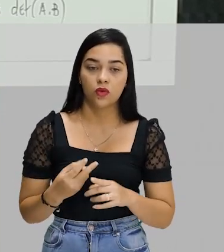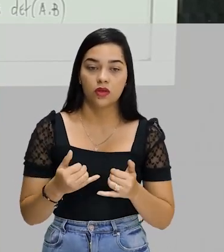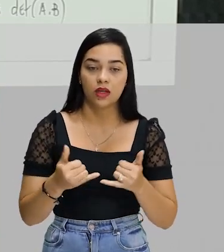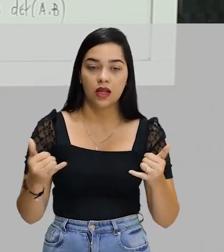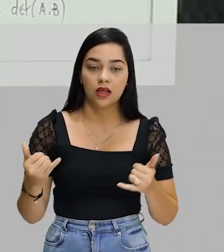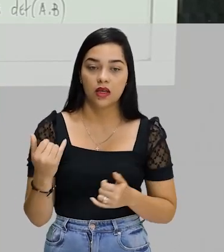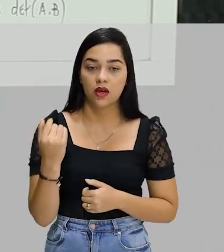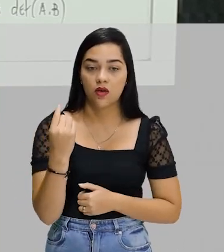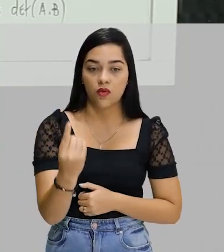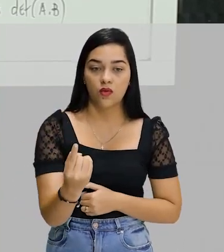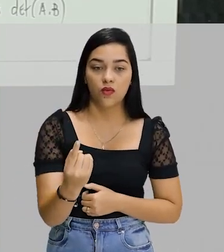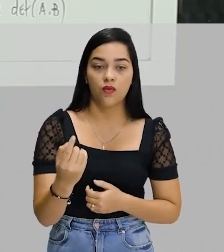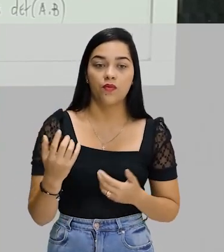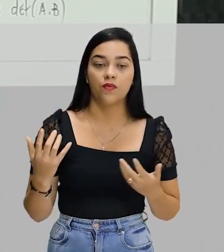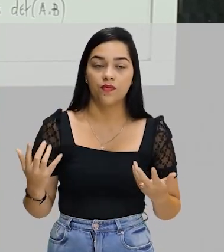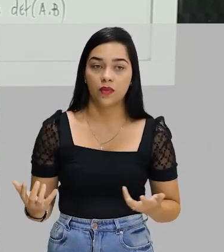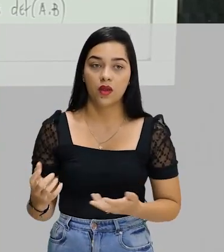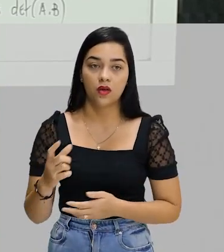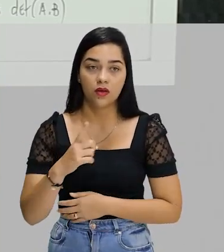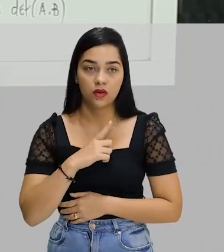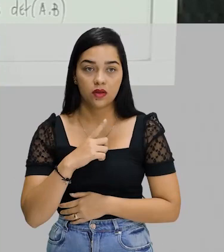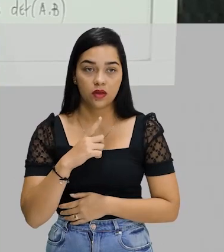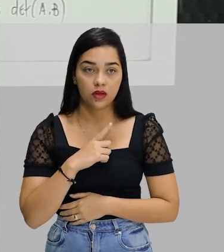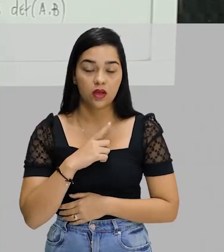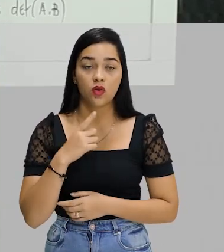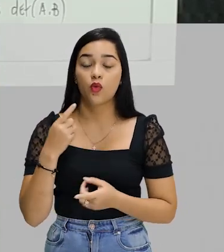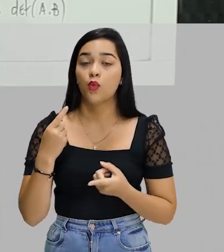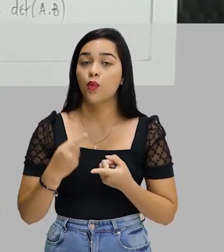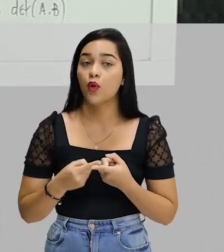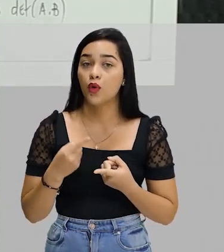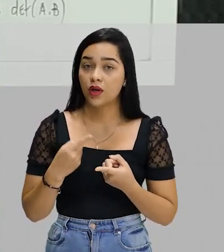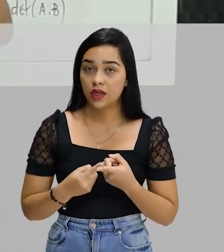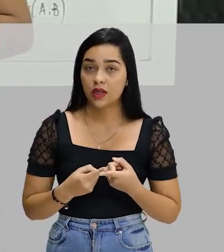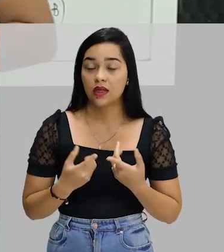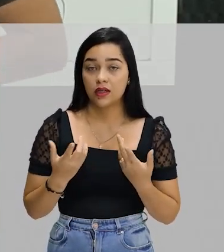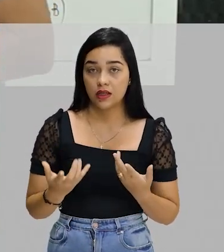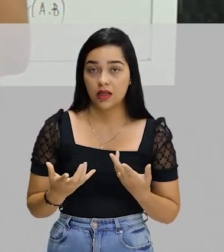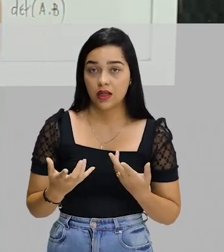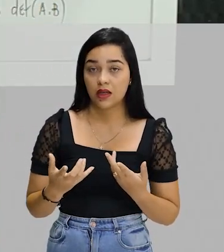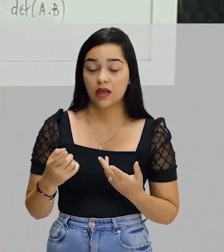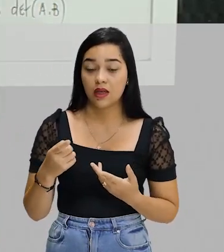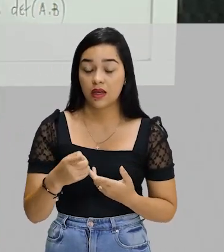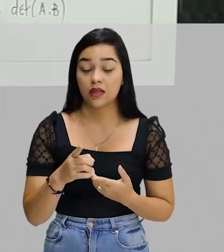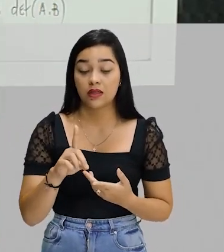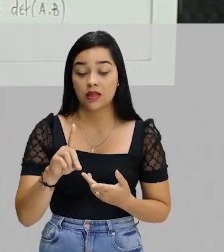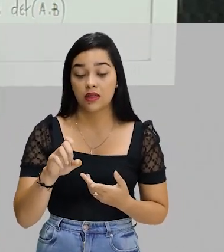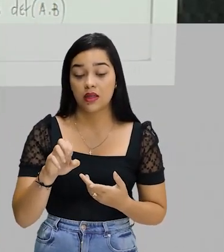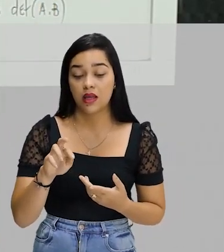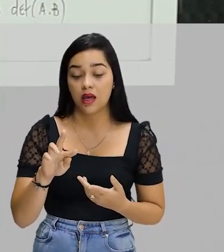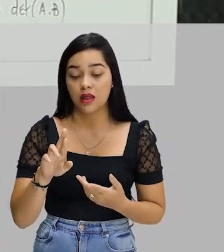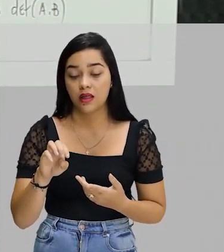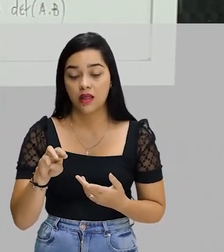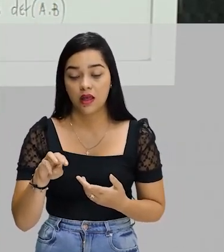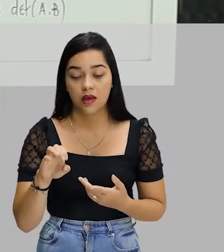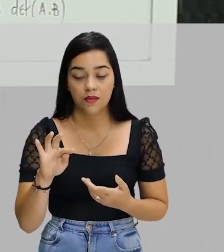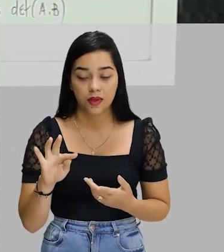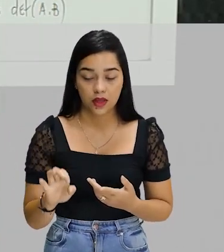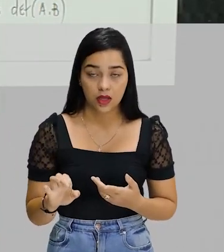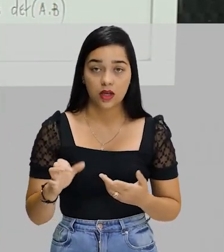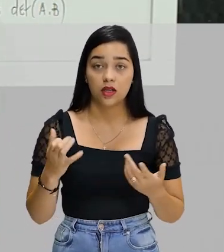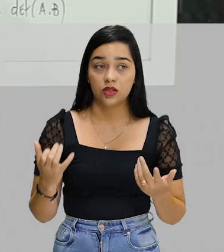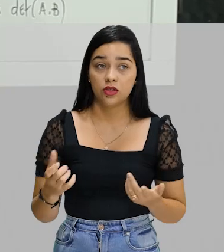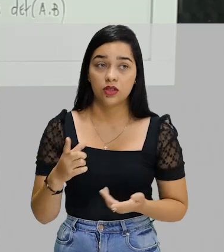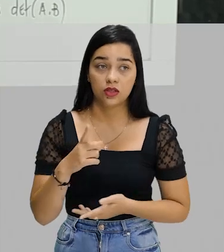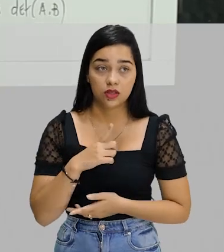1. Então, essa é a justificativa, né, para que esse determinante aqui seja